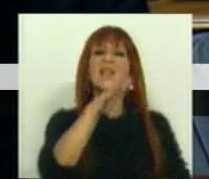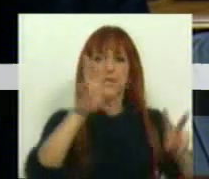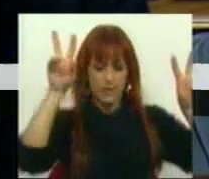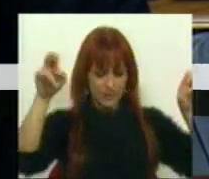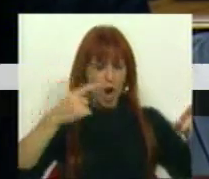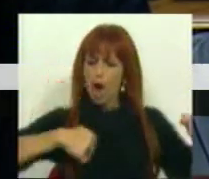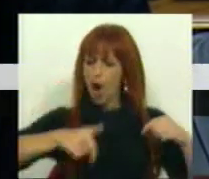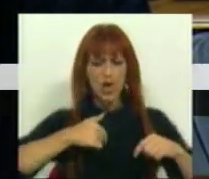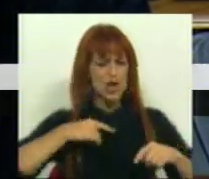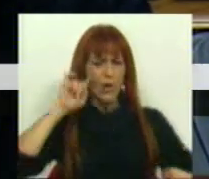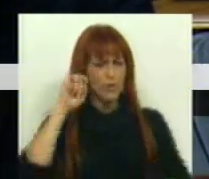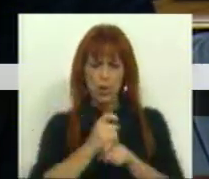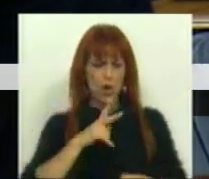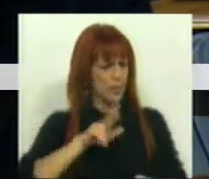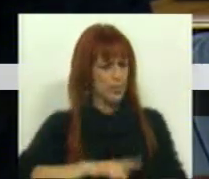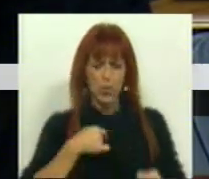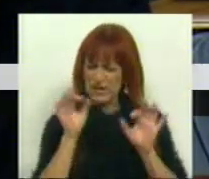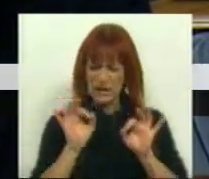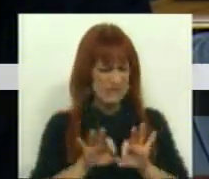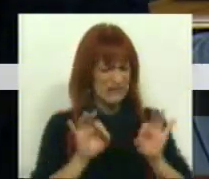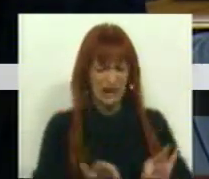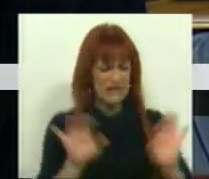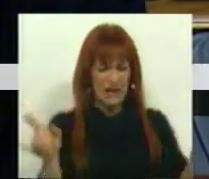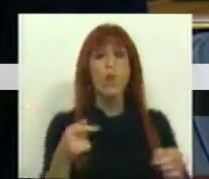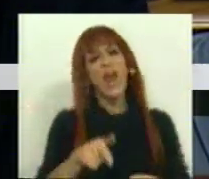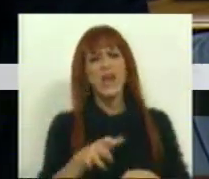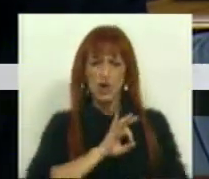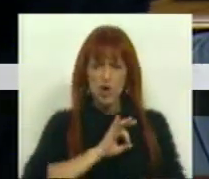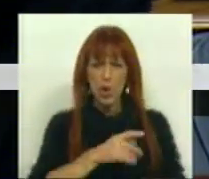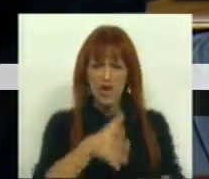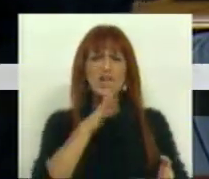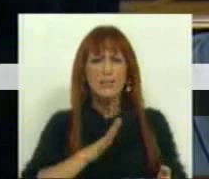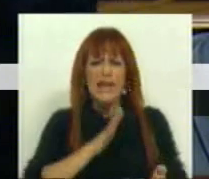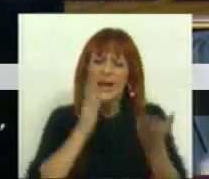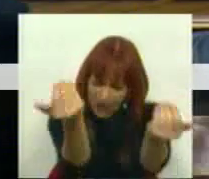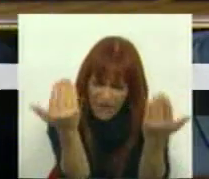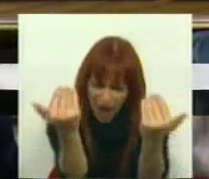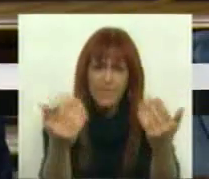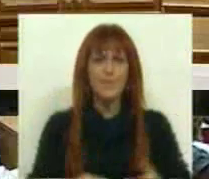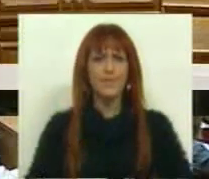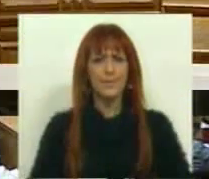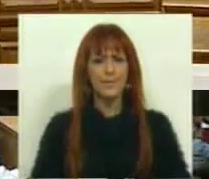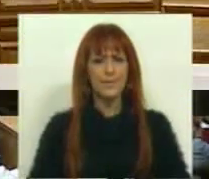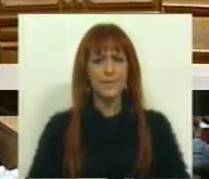afirmava: nós não reclamamos para Portugal um tratamento igual. É isso que o senhor nos tem que explicar.